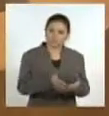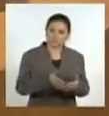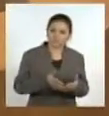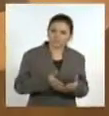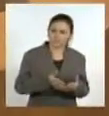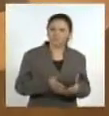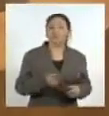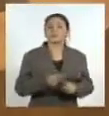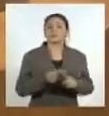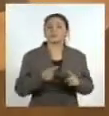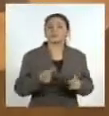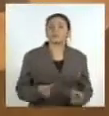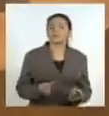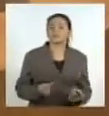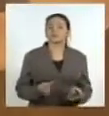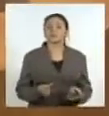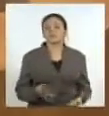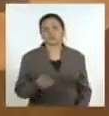por exemplo,